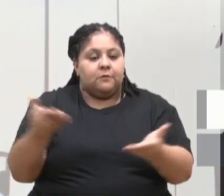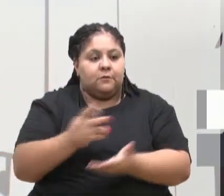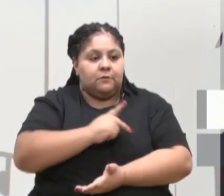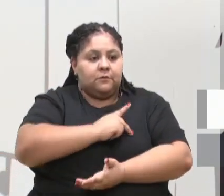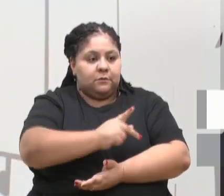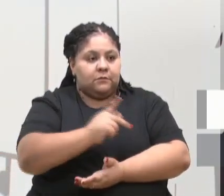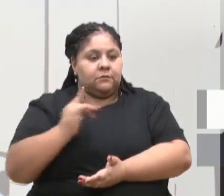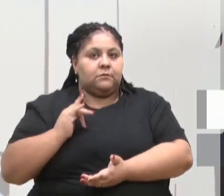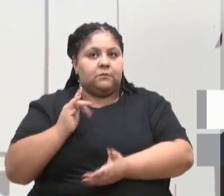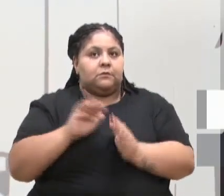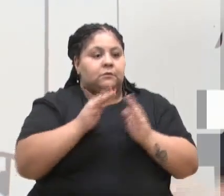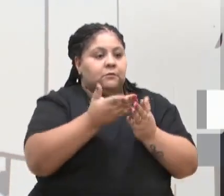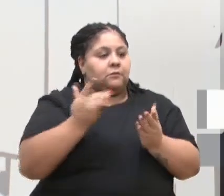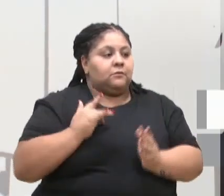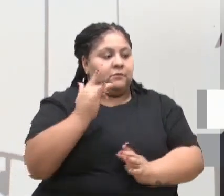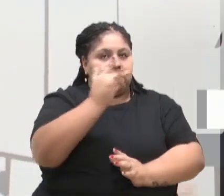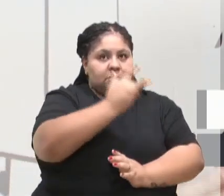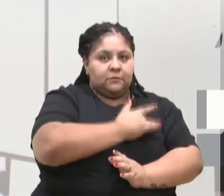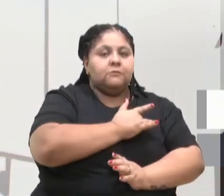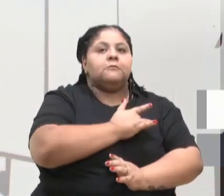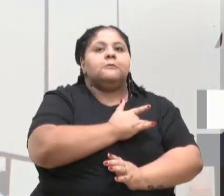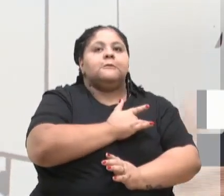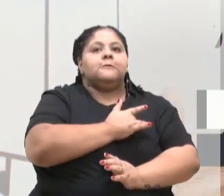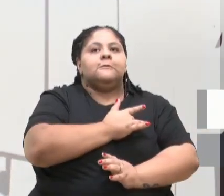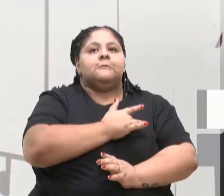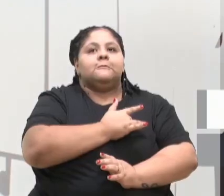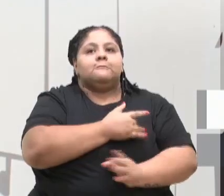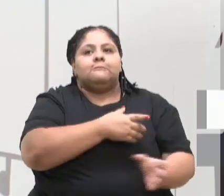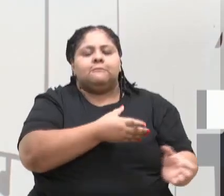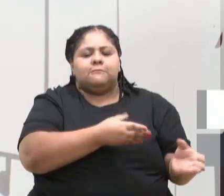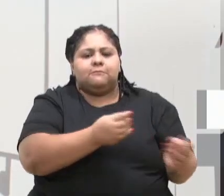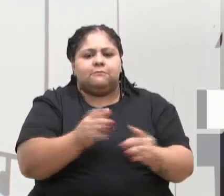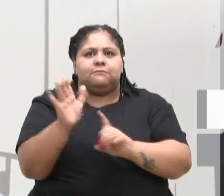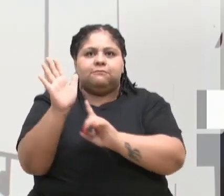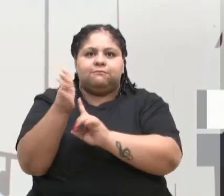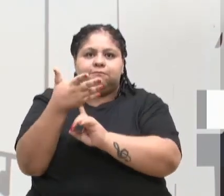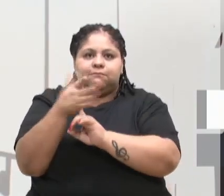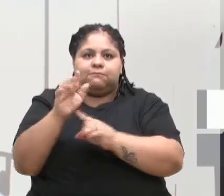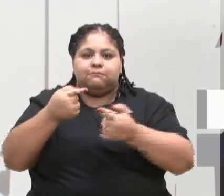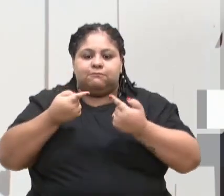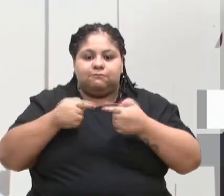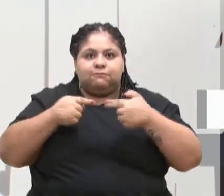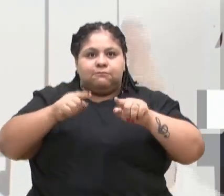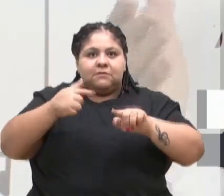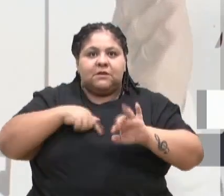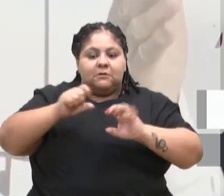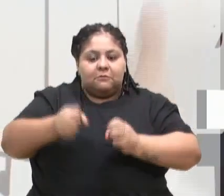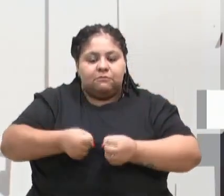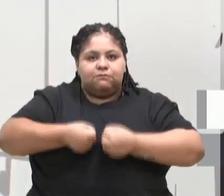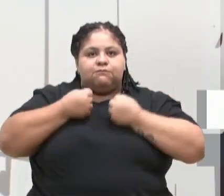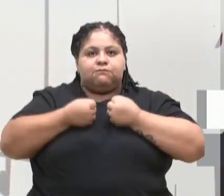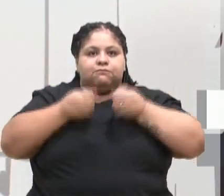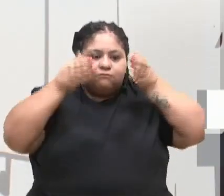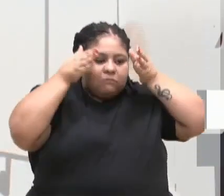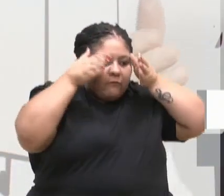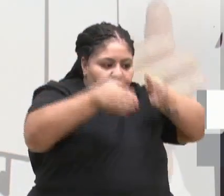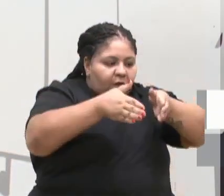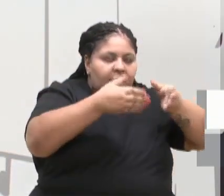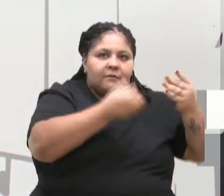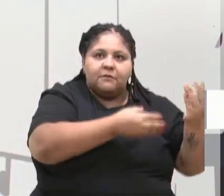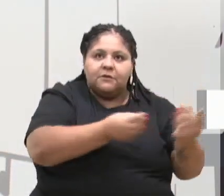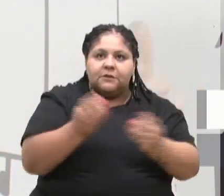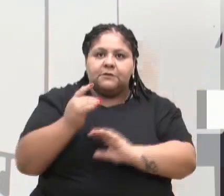Saúde e será uma das grandes bandeiras, dos grandes desafios que eu vou enfrentar e vou me focar muito